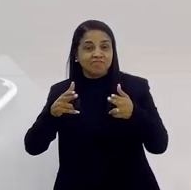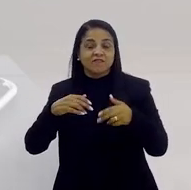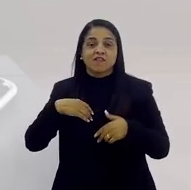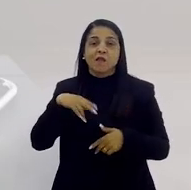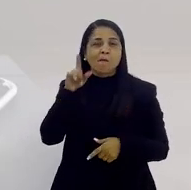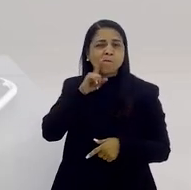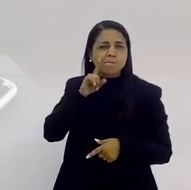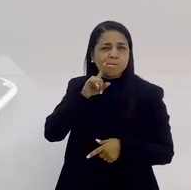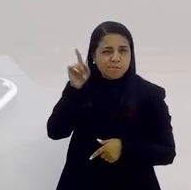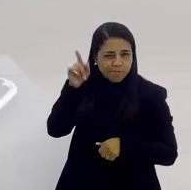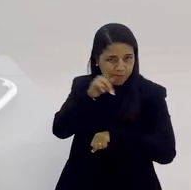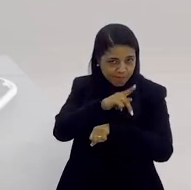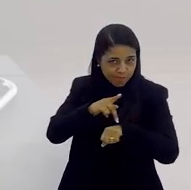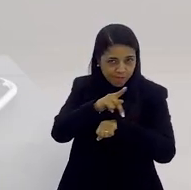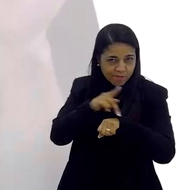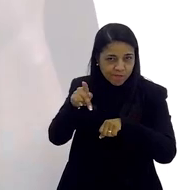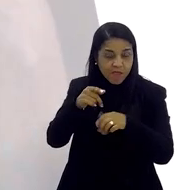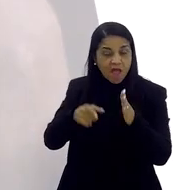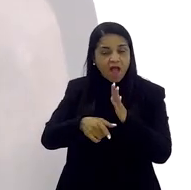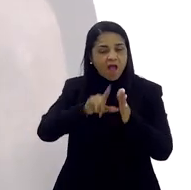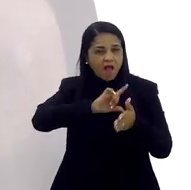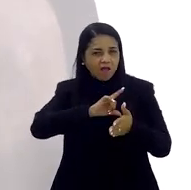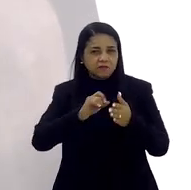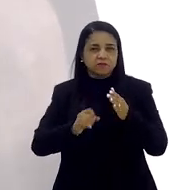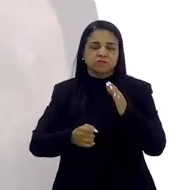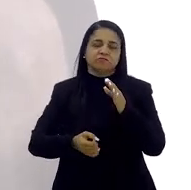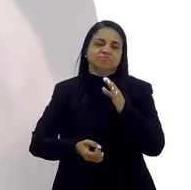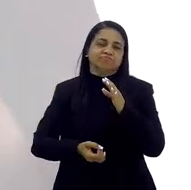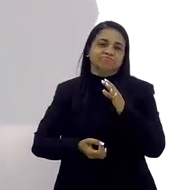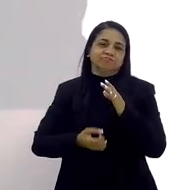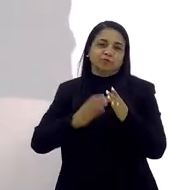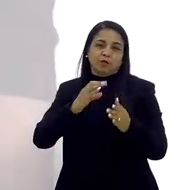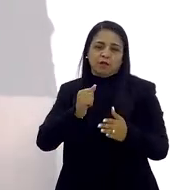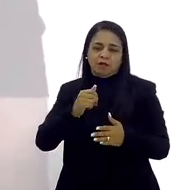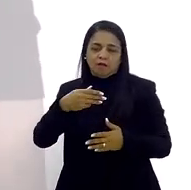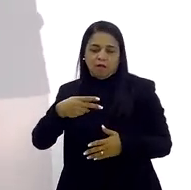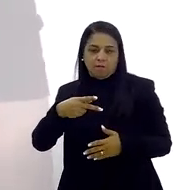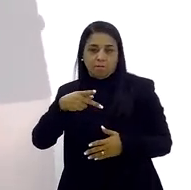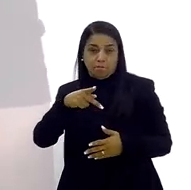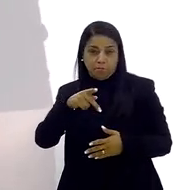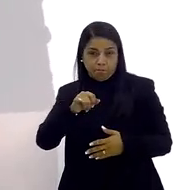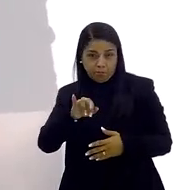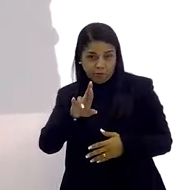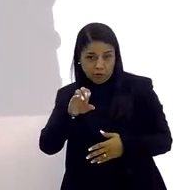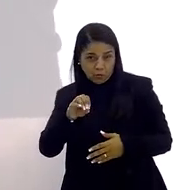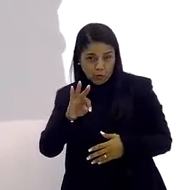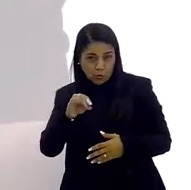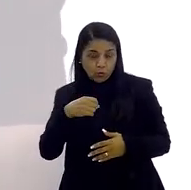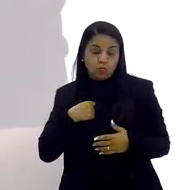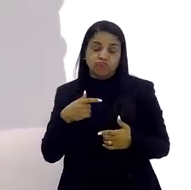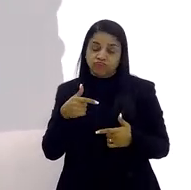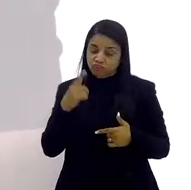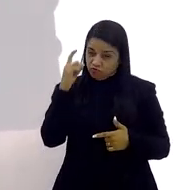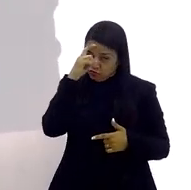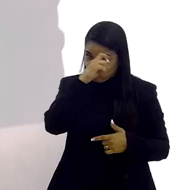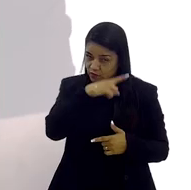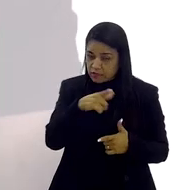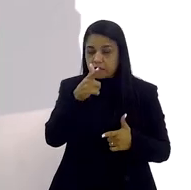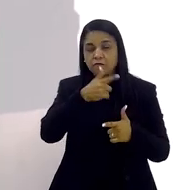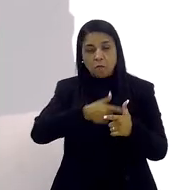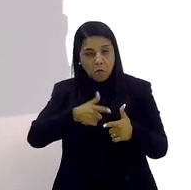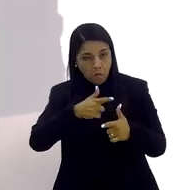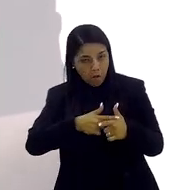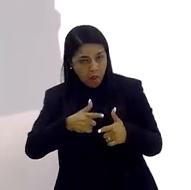ela surgiu antes do capiroto é até ela conseguir engrenar teve muito problema